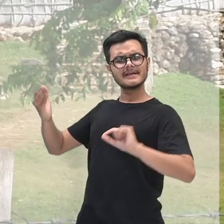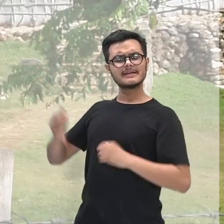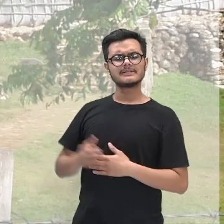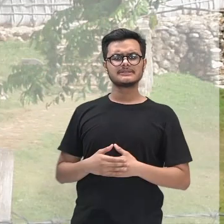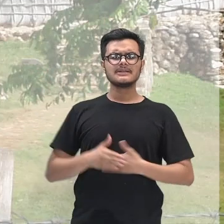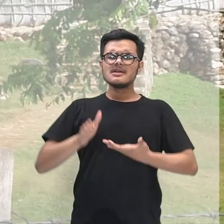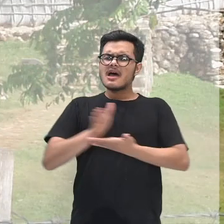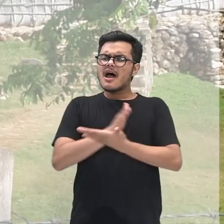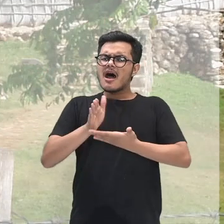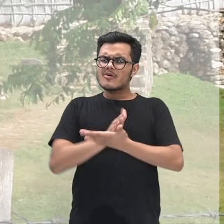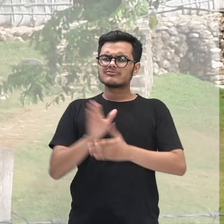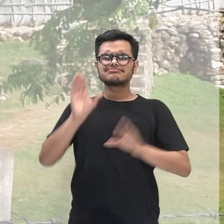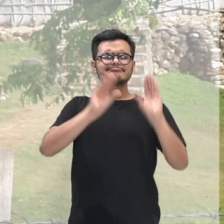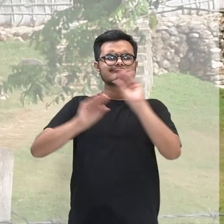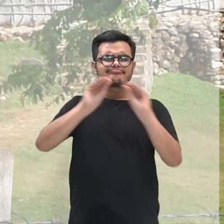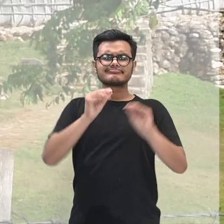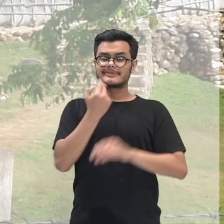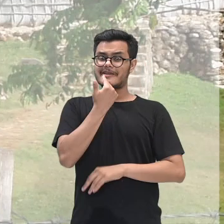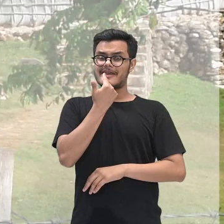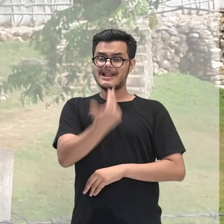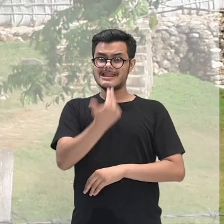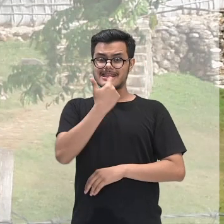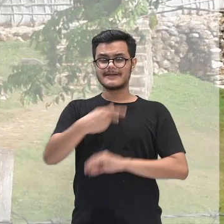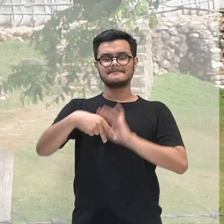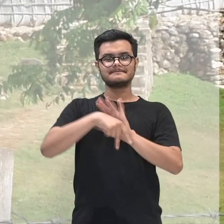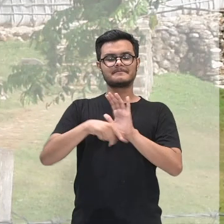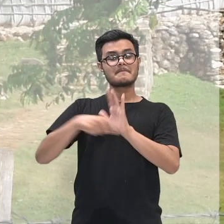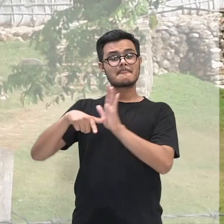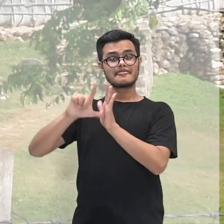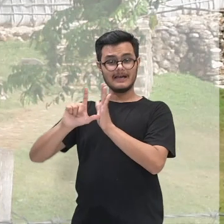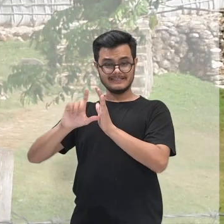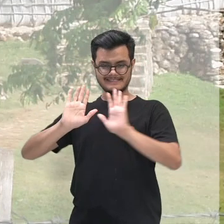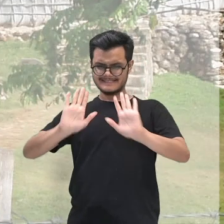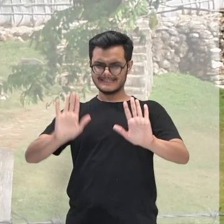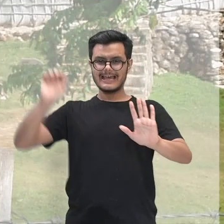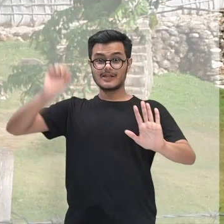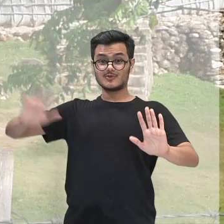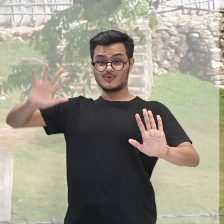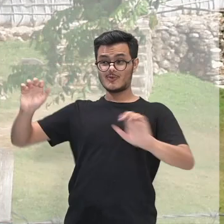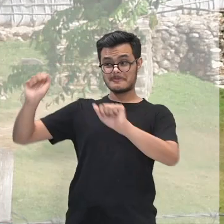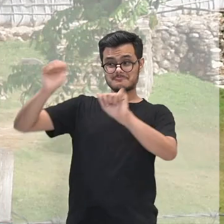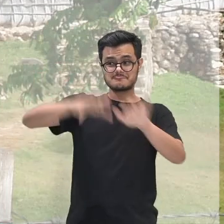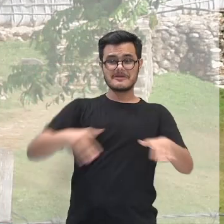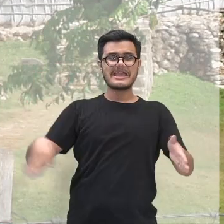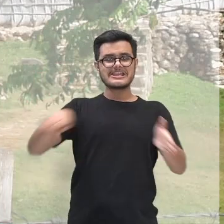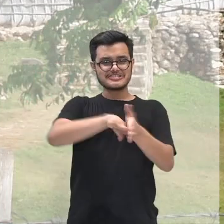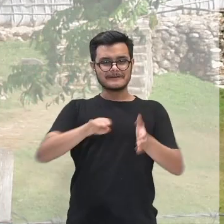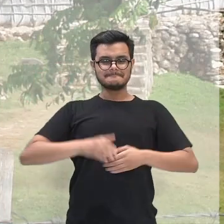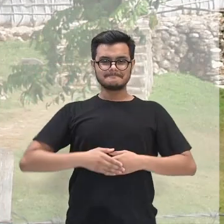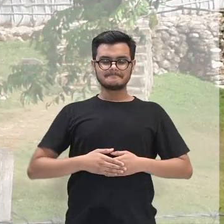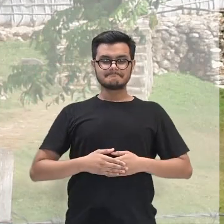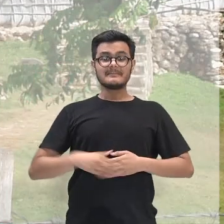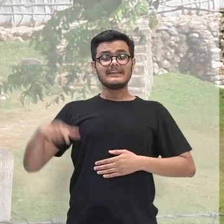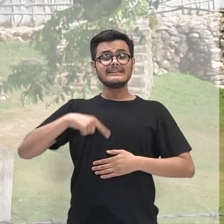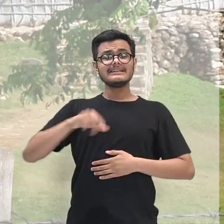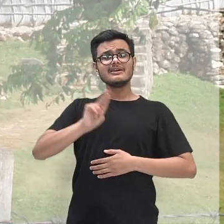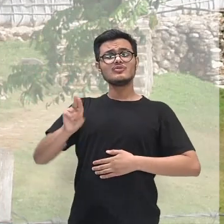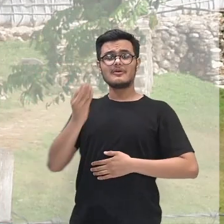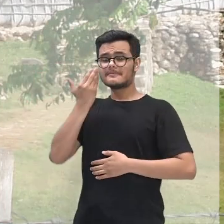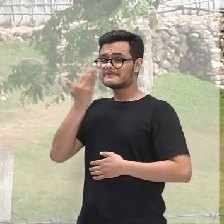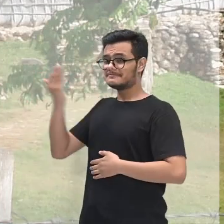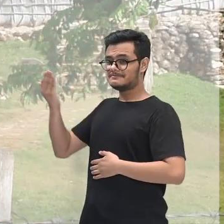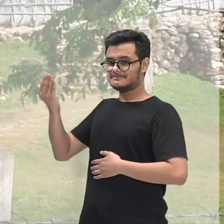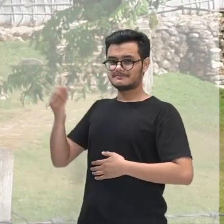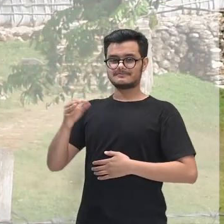algumas línguas indígenas presentes na Amazônia antes da colonização europeia. A gente tem o Tupi-Guarani. O